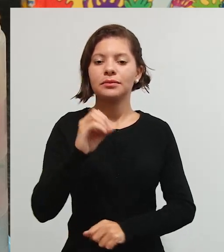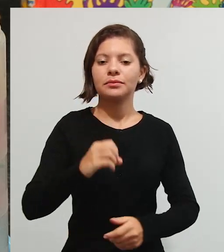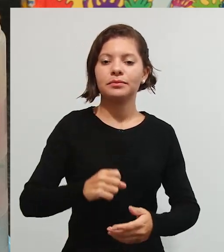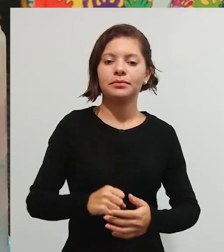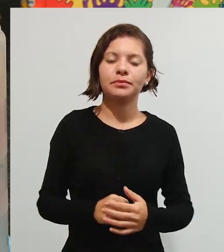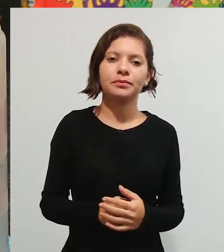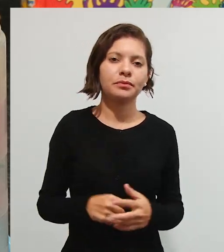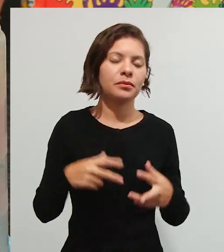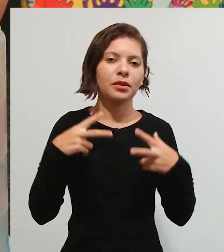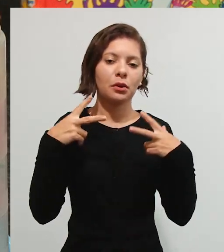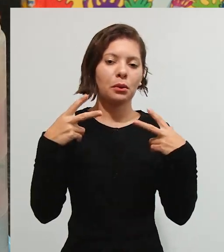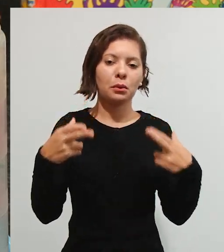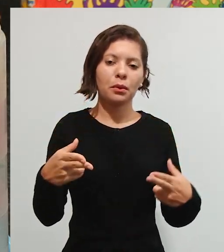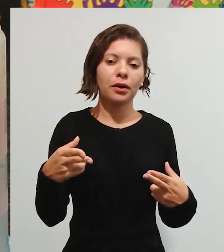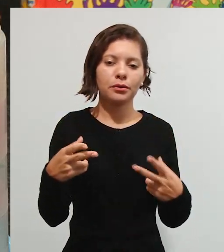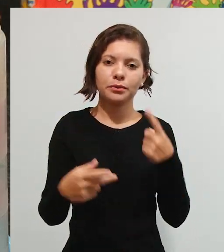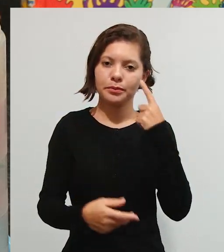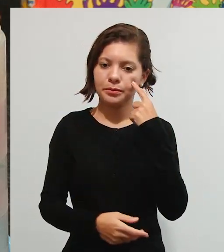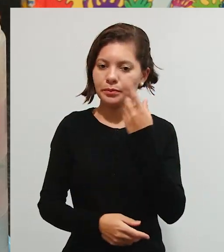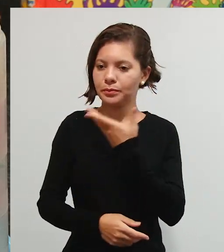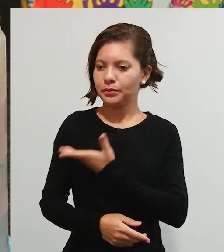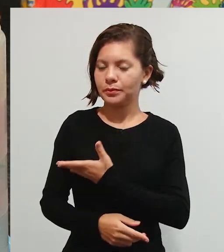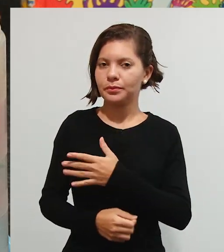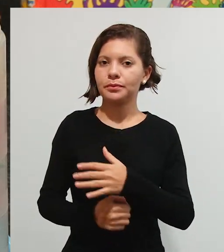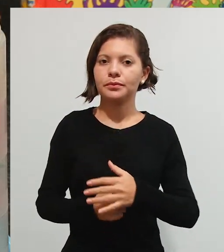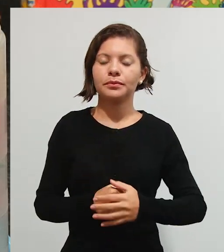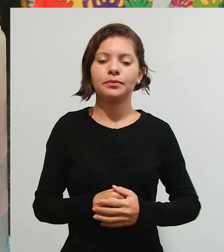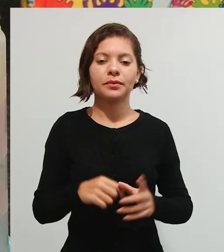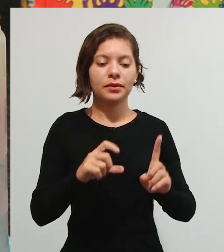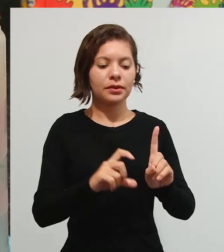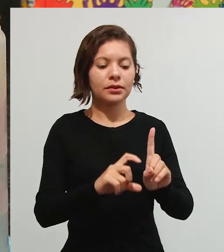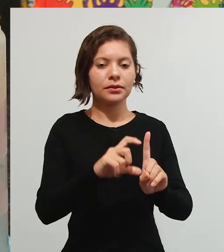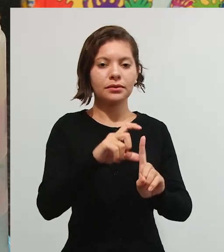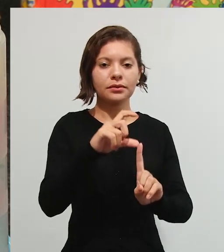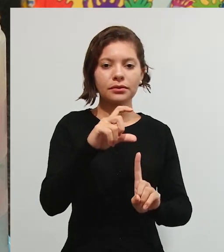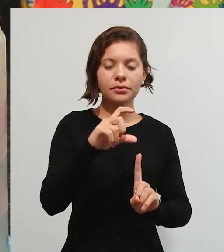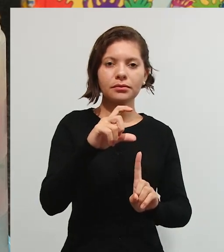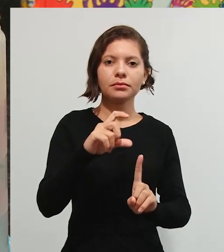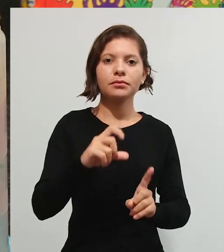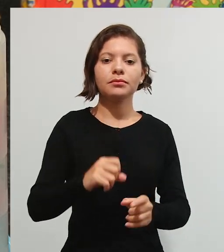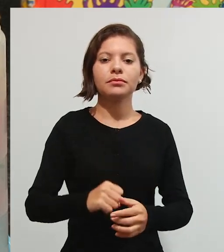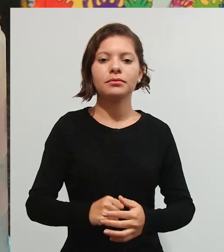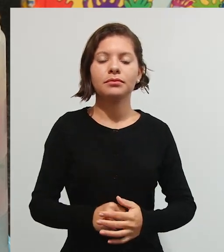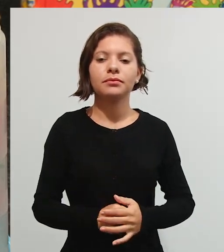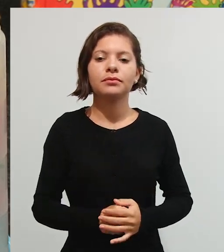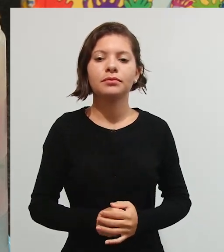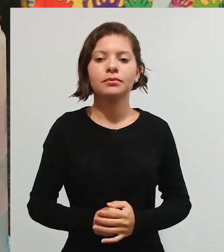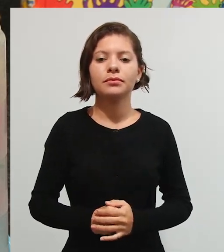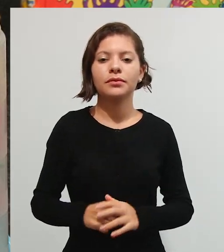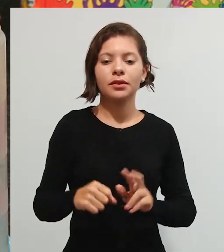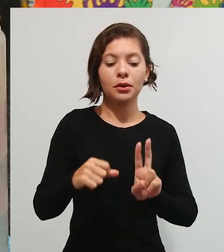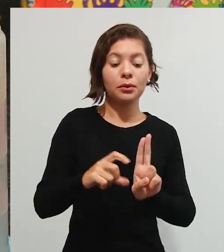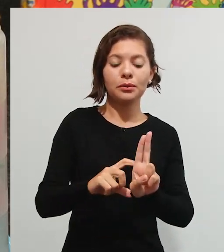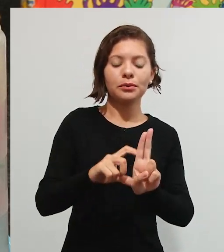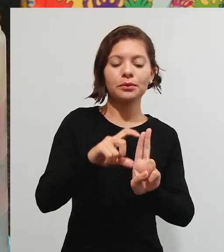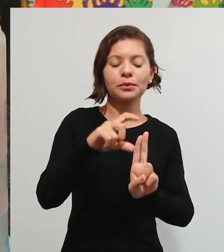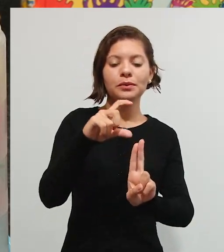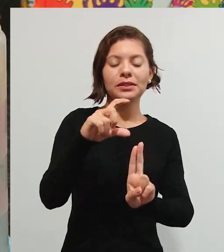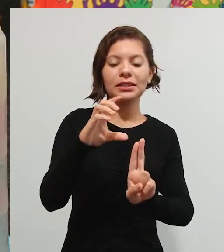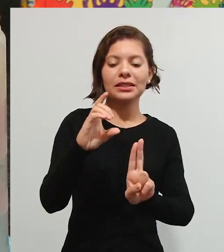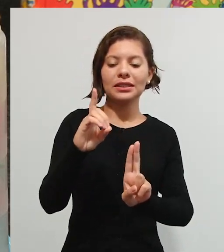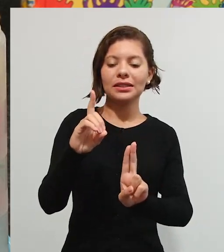mesmo procedimento quando eu faço com as dezenas. Quando eu junto todas as dezenas, eu vou ter